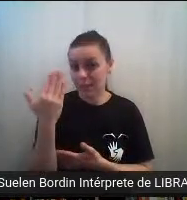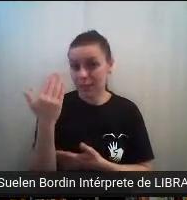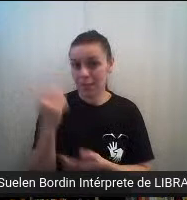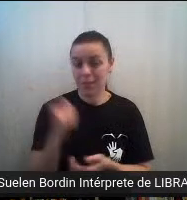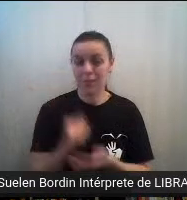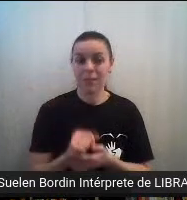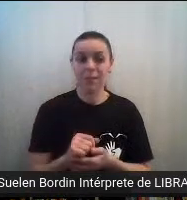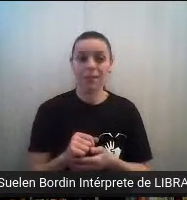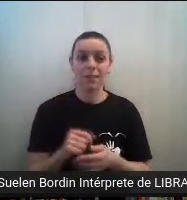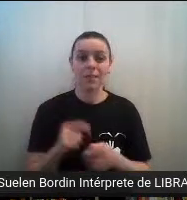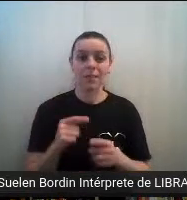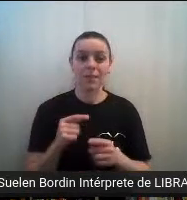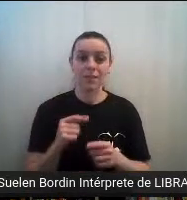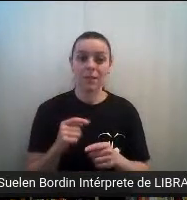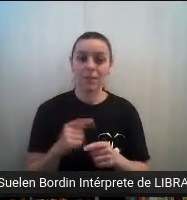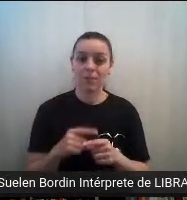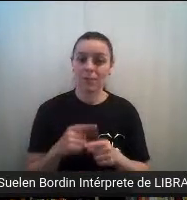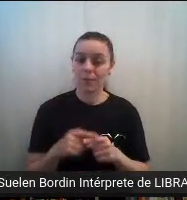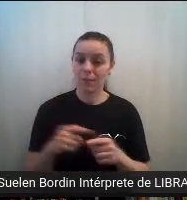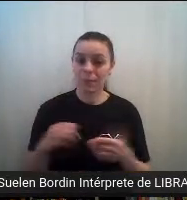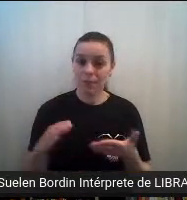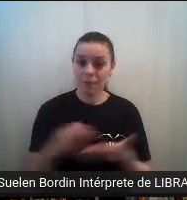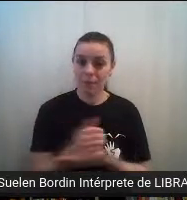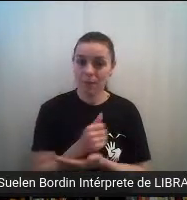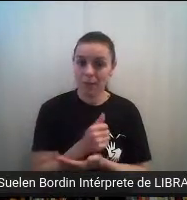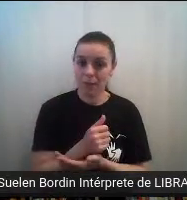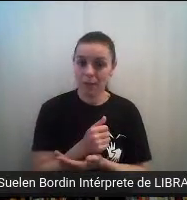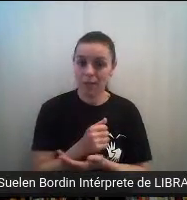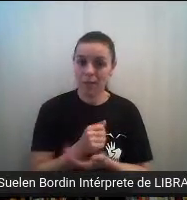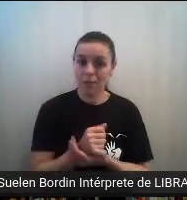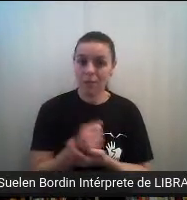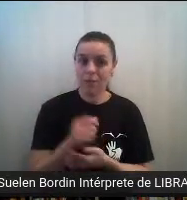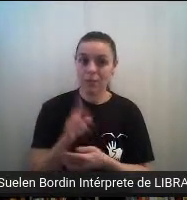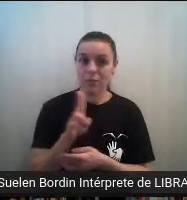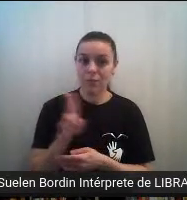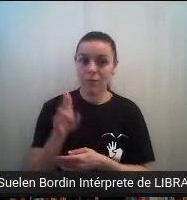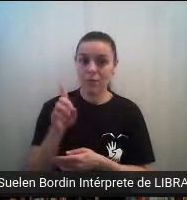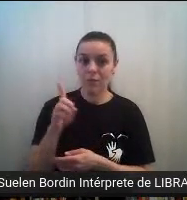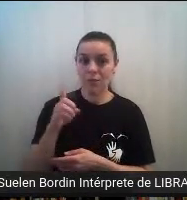com esse prêmio. Se chama Dean's Scholar.